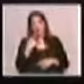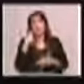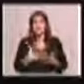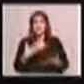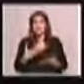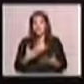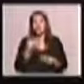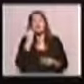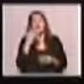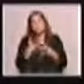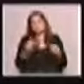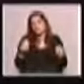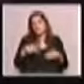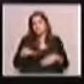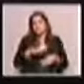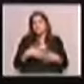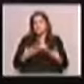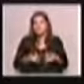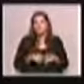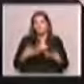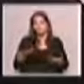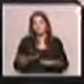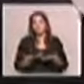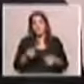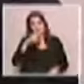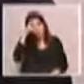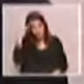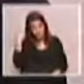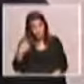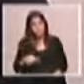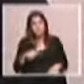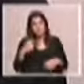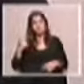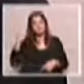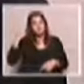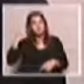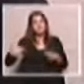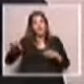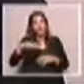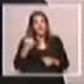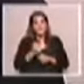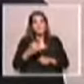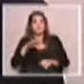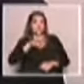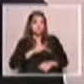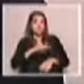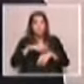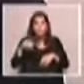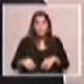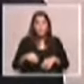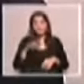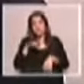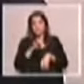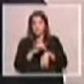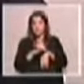é que conseguimos ultrapassar também aqui o preconceito? Com algumas dificuldades. Uhum. Nós temos já a notícia de alguns profissionais que, por via da doença, perderam o seu